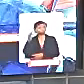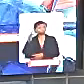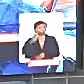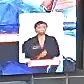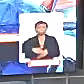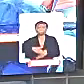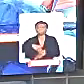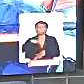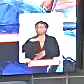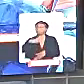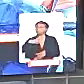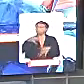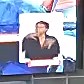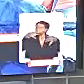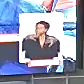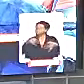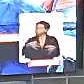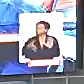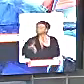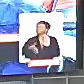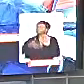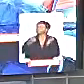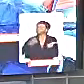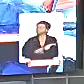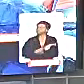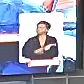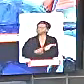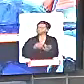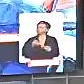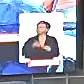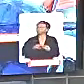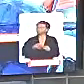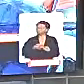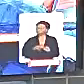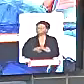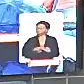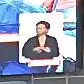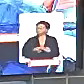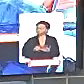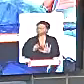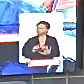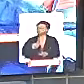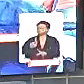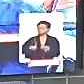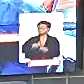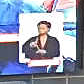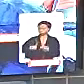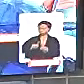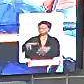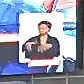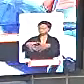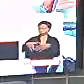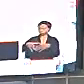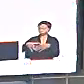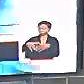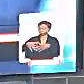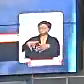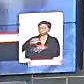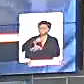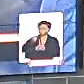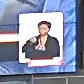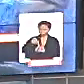também por quê Porque se fala numa população que está envelhecendo e essa população está